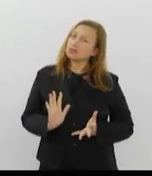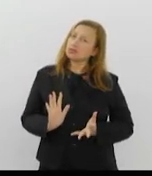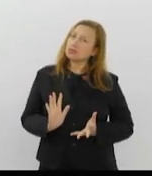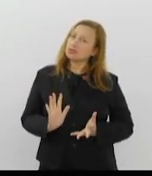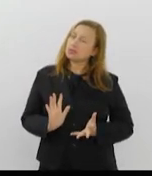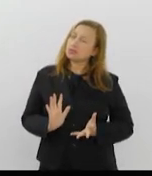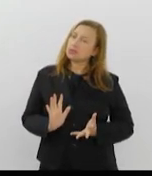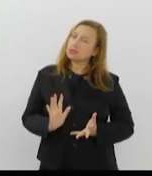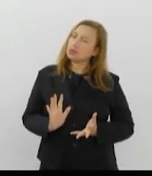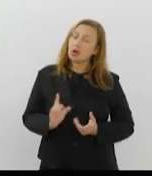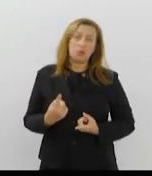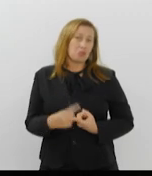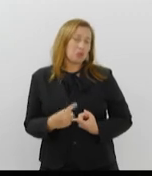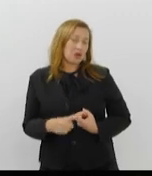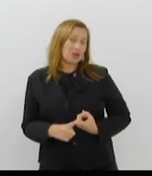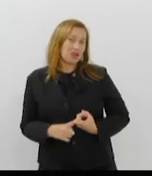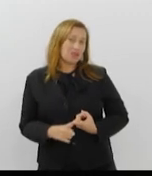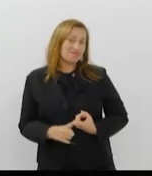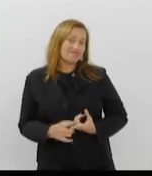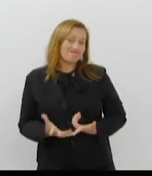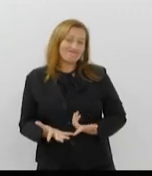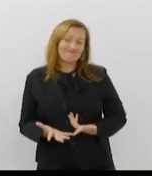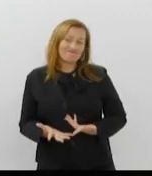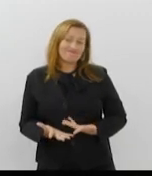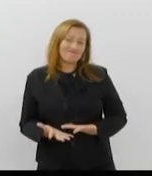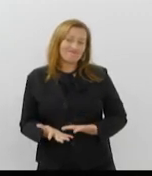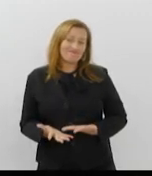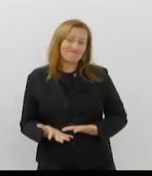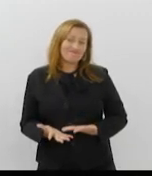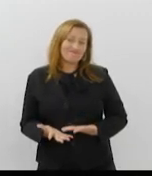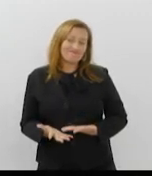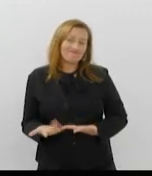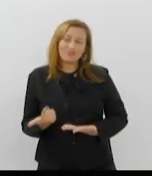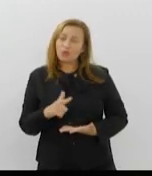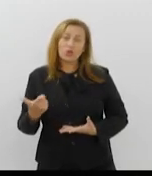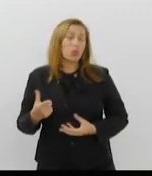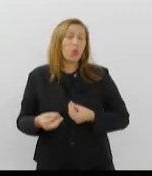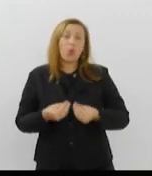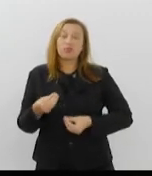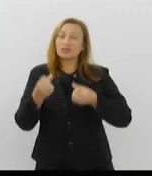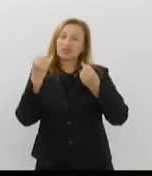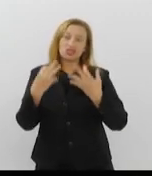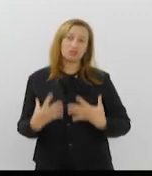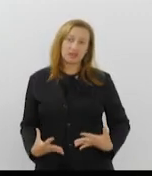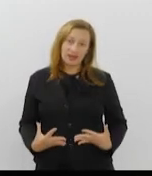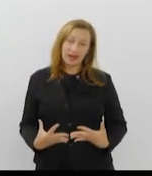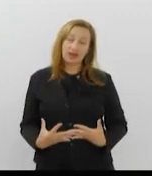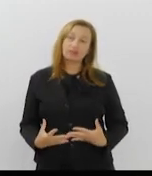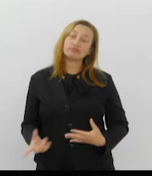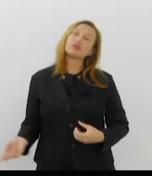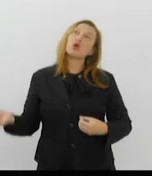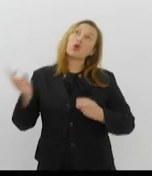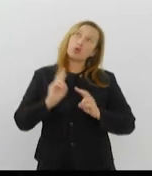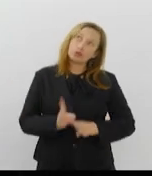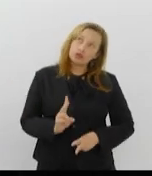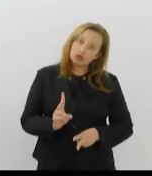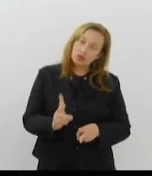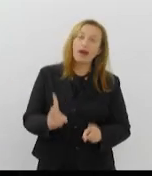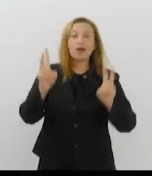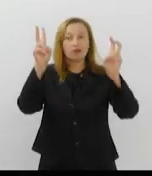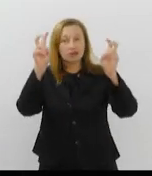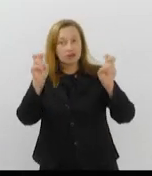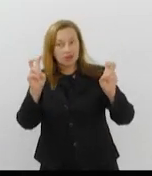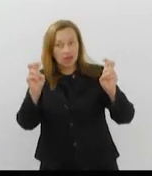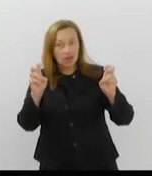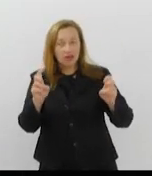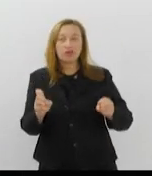presidente porque senão fica explicável vamos continuar com esse tema vamos